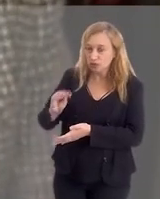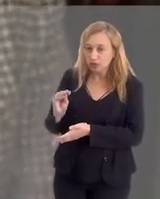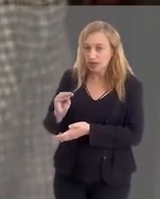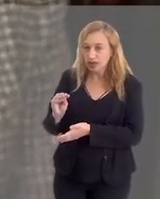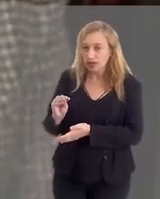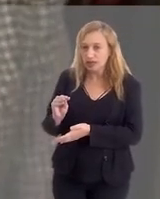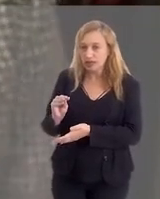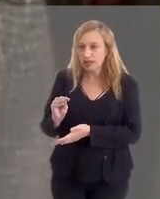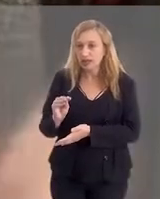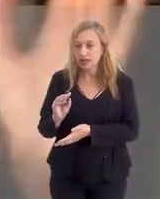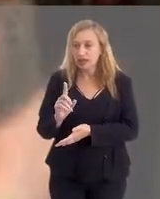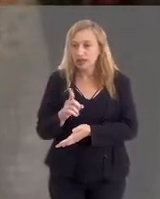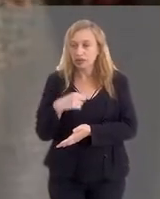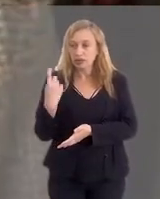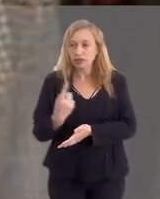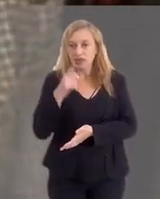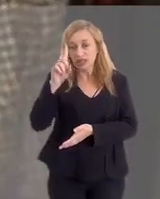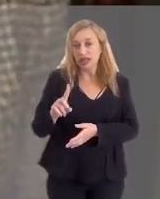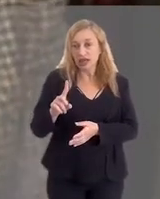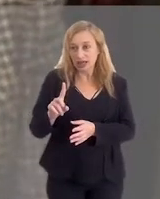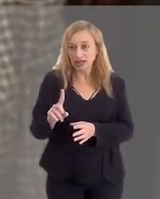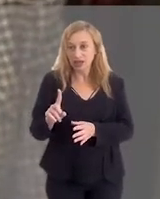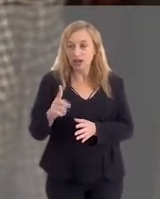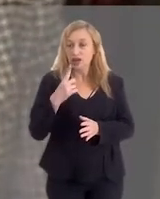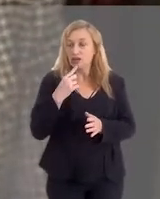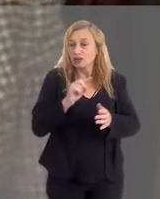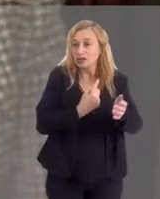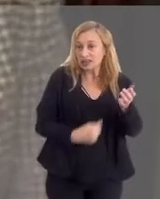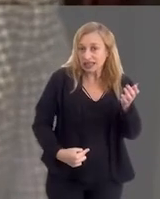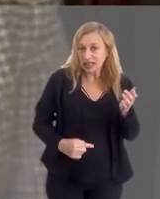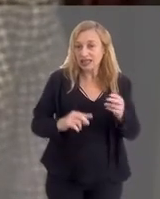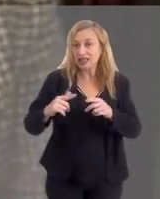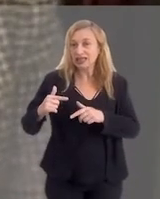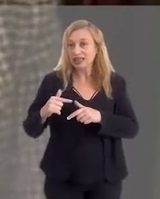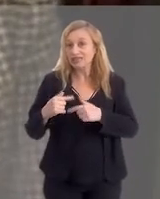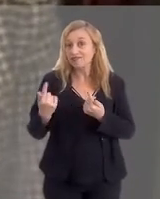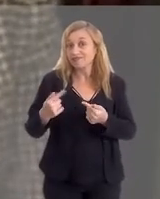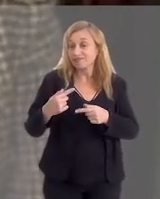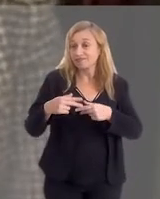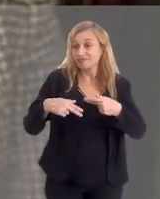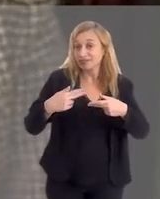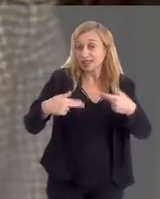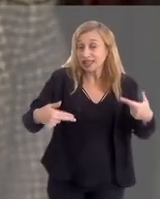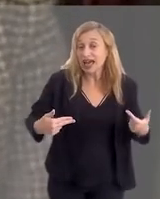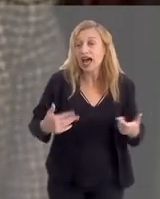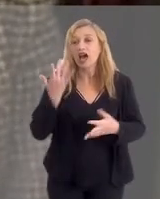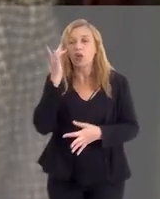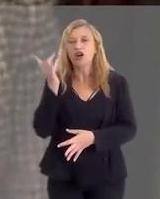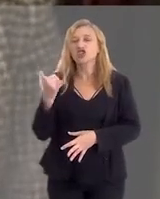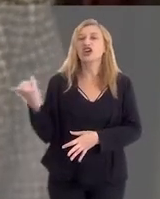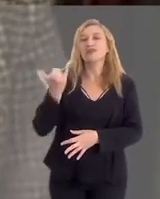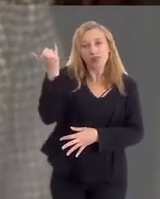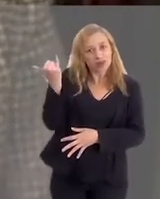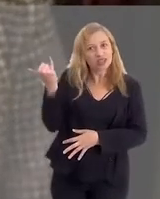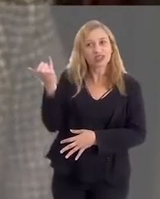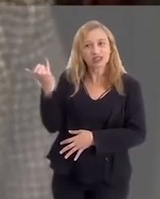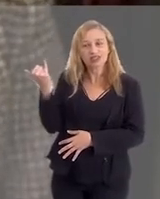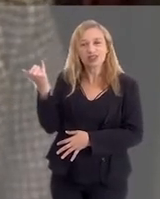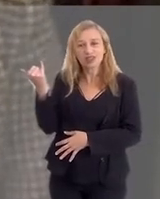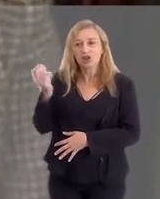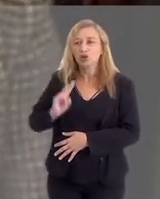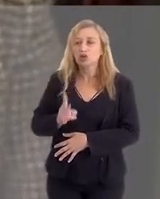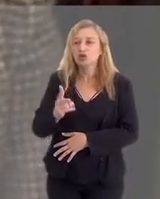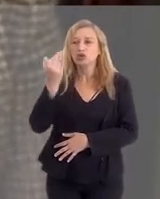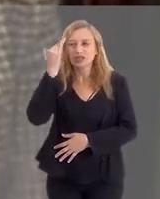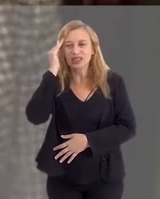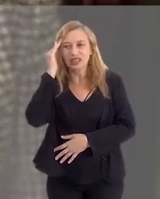que é uma contribuição nossa, para variar, isso está no nosso sangue, no nosso DNA, e que acho que é muito importante que a